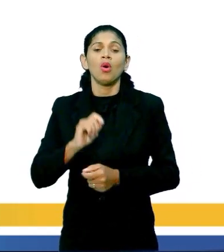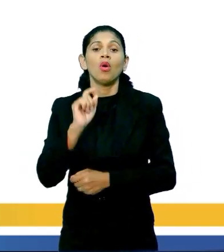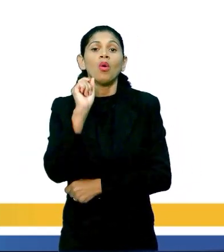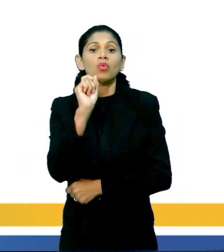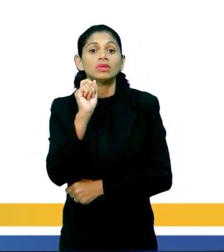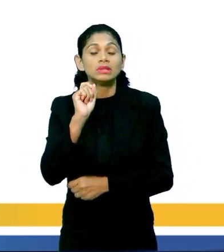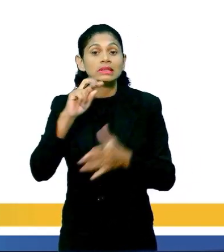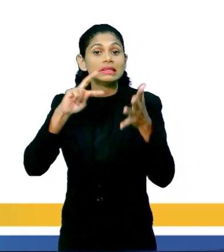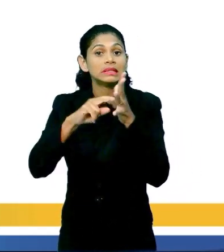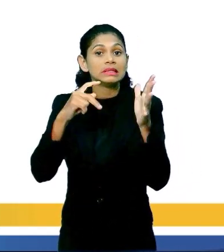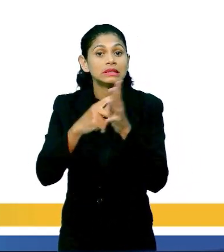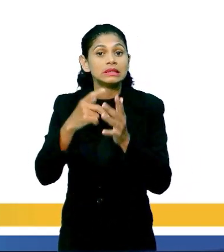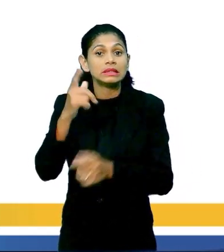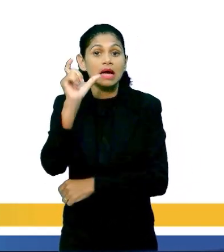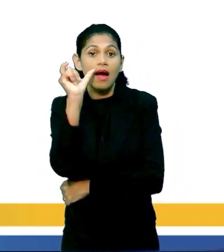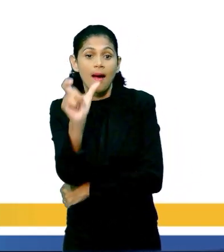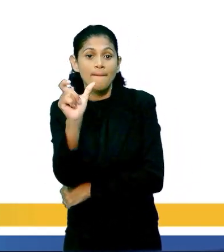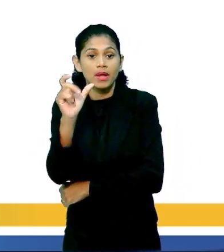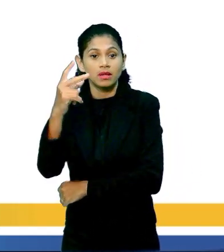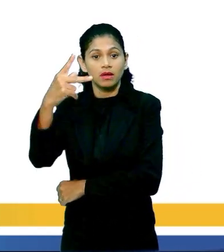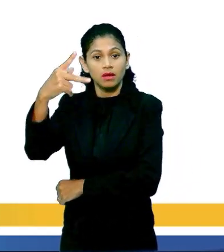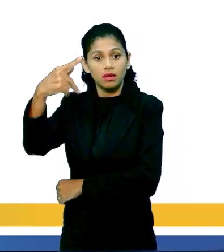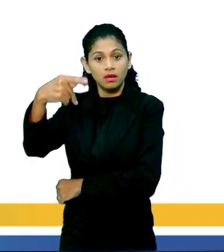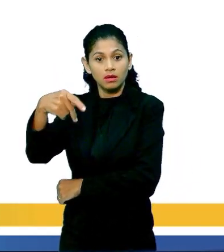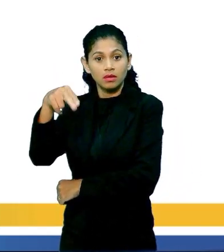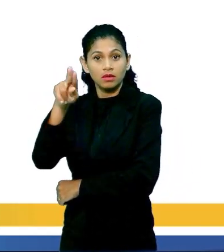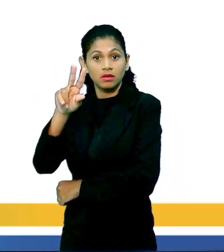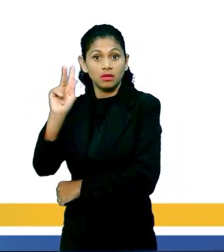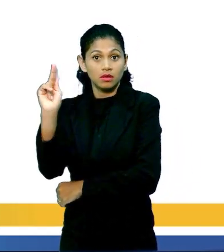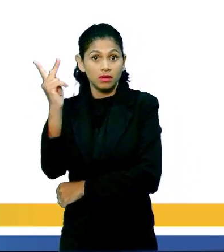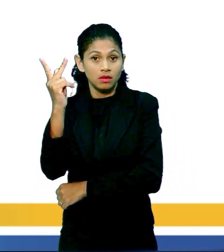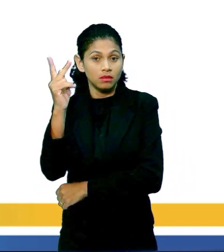faz confusão com essa palavra push?